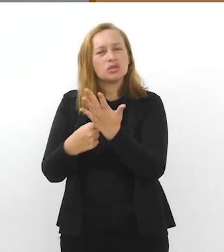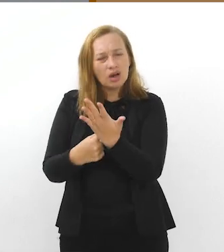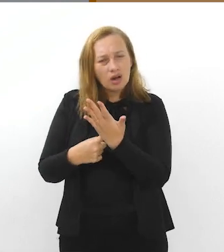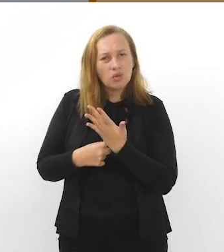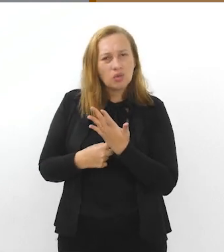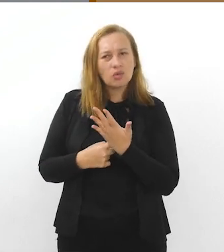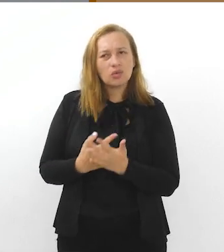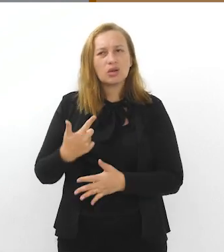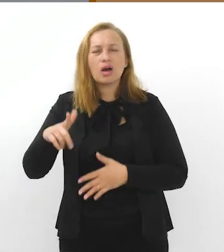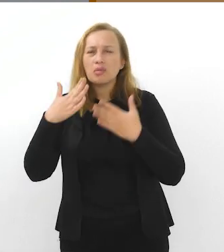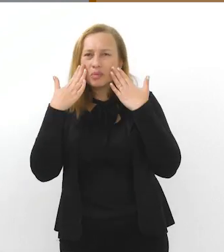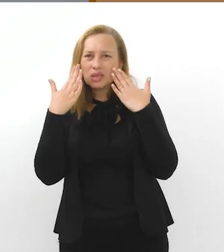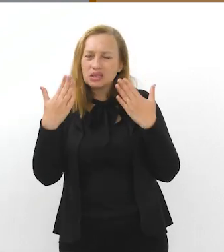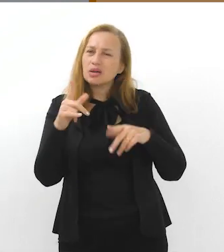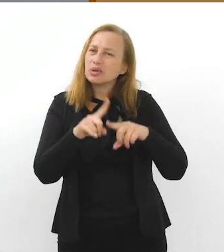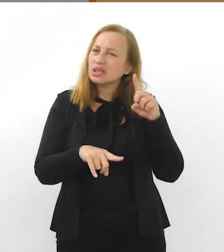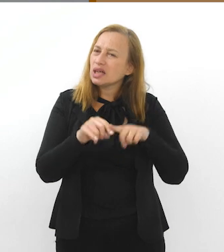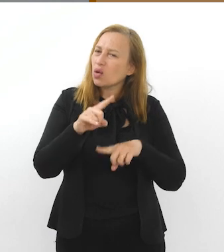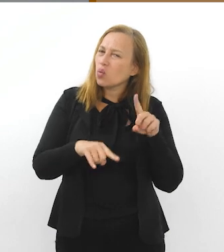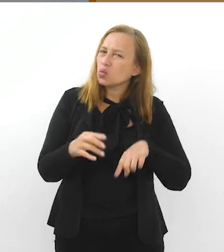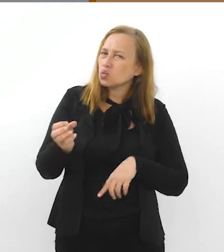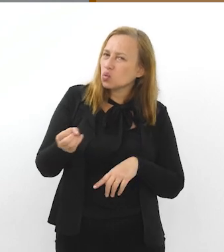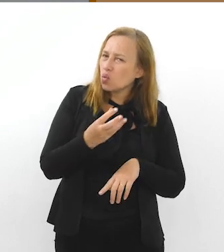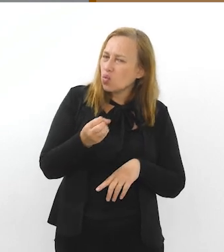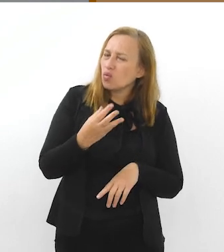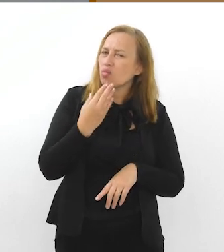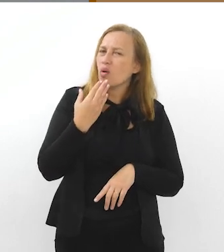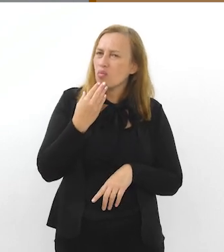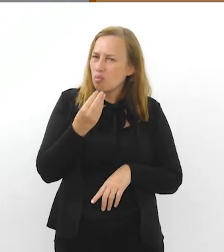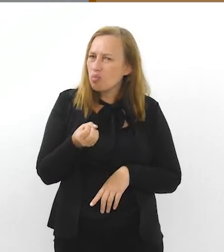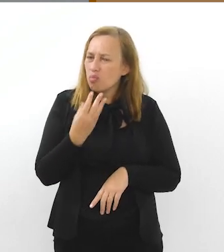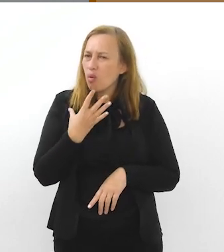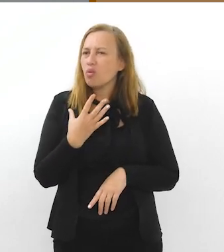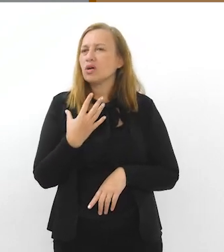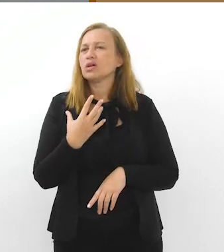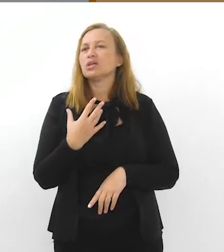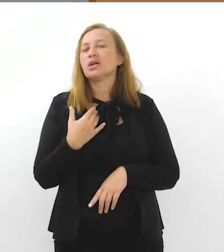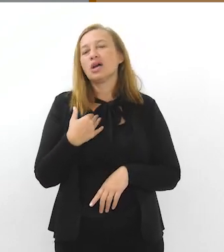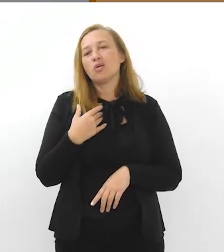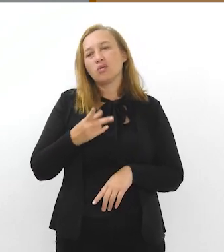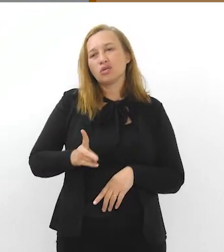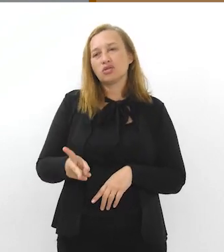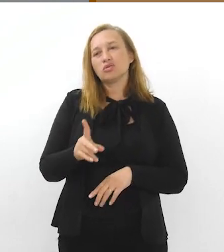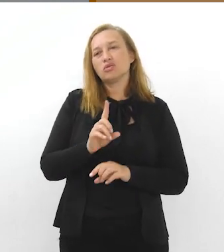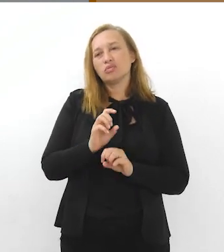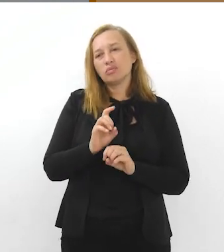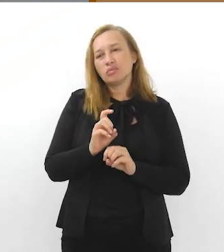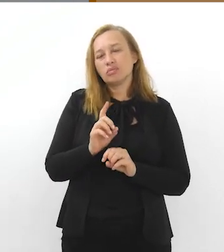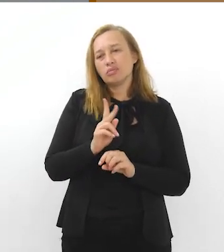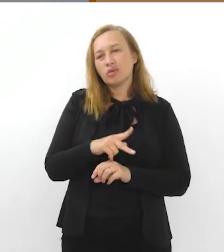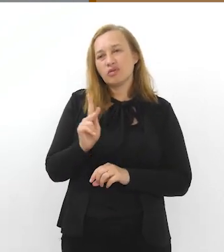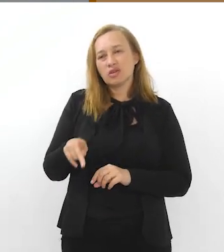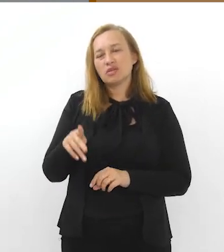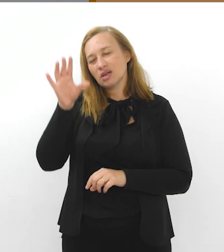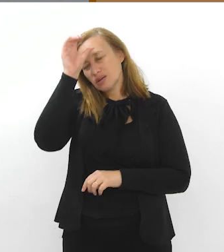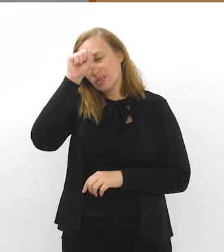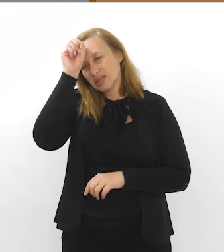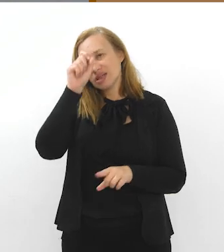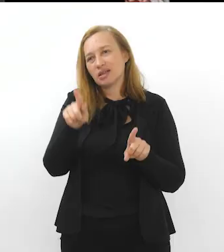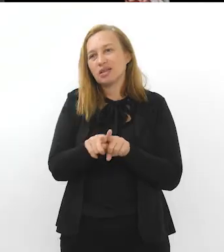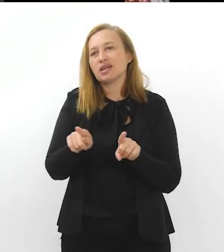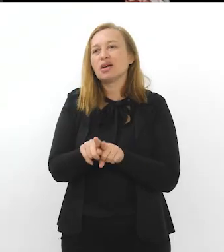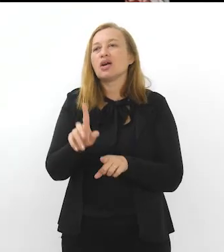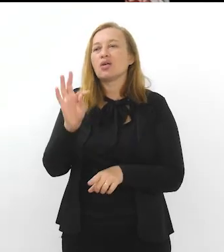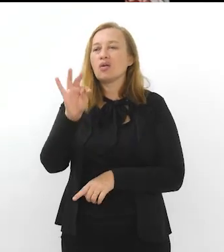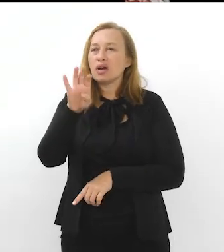outro, apresentar material novo. Então, eu ainda continuo sendo professora e aprendendo